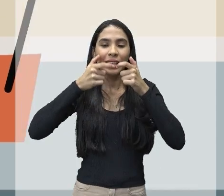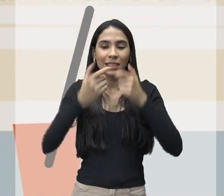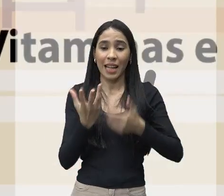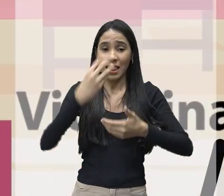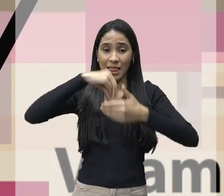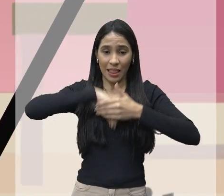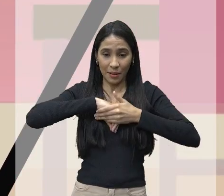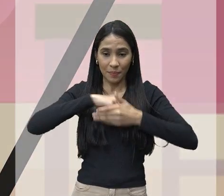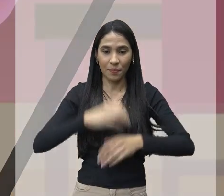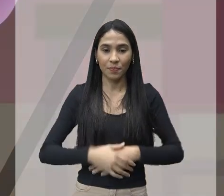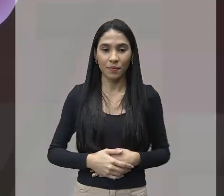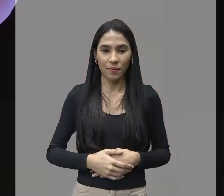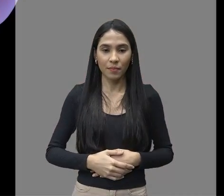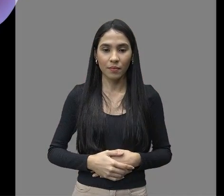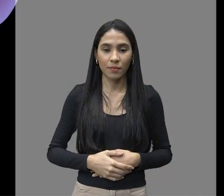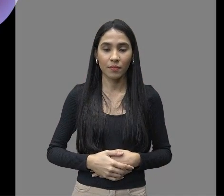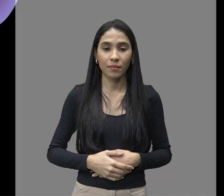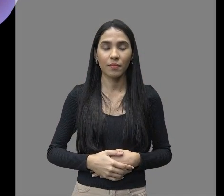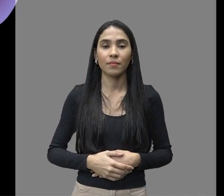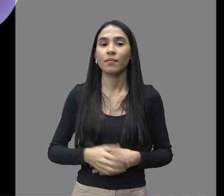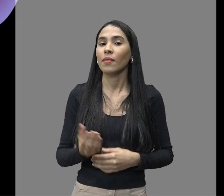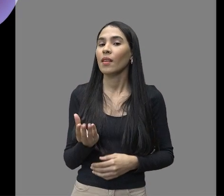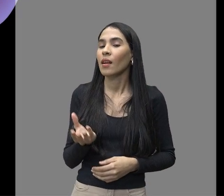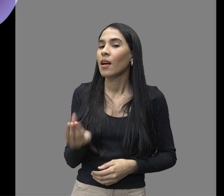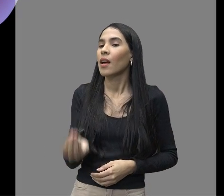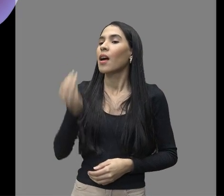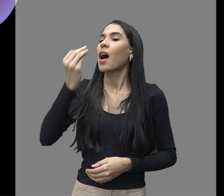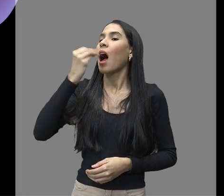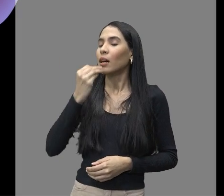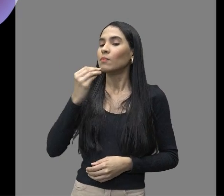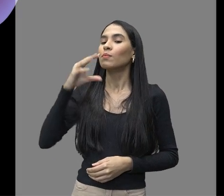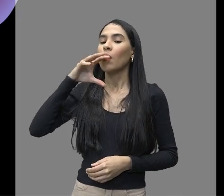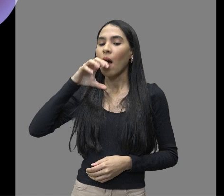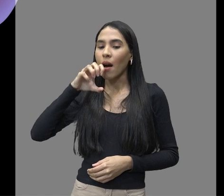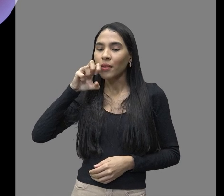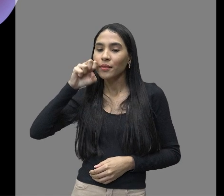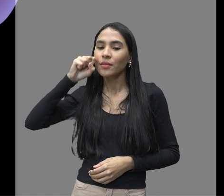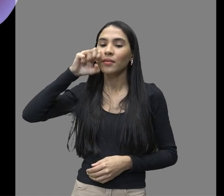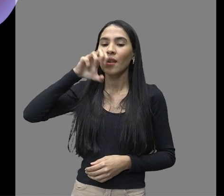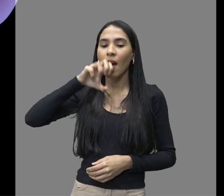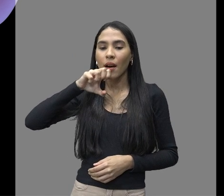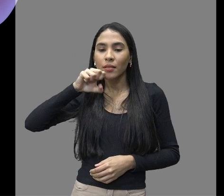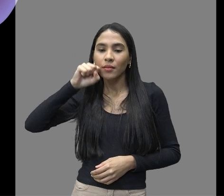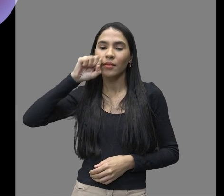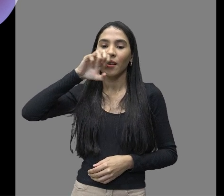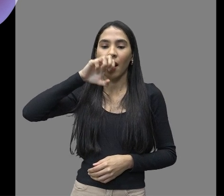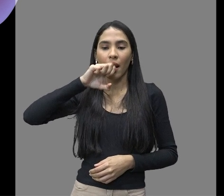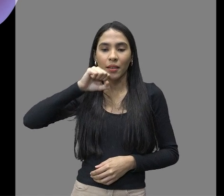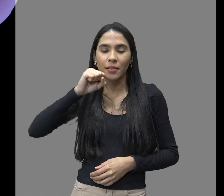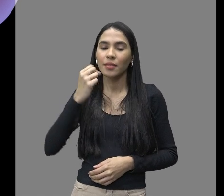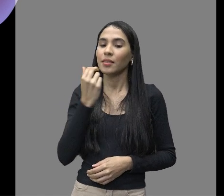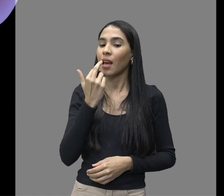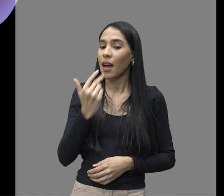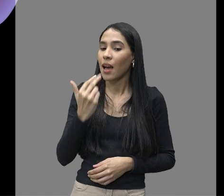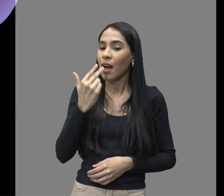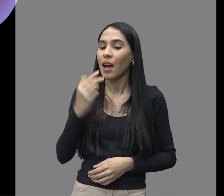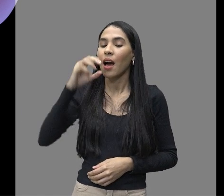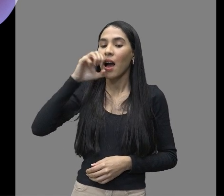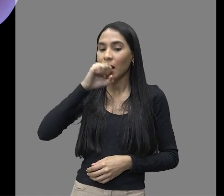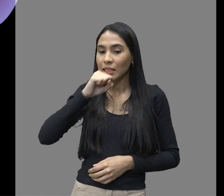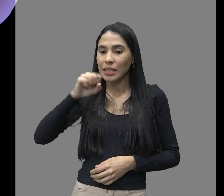organismo dele. Ao mastigar o alimento, a saliva tem ação sobre o carboidrato já na